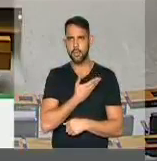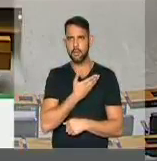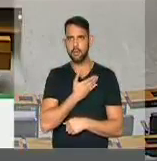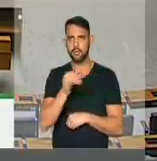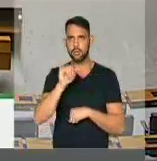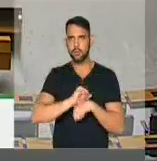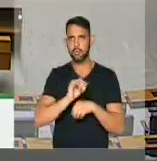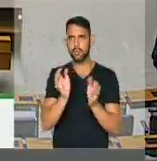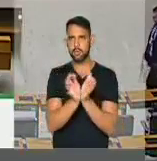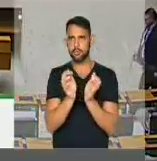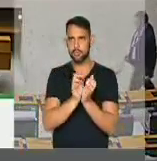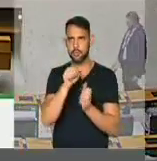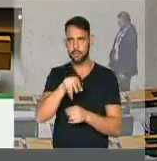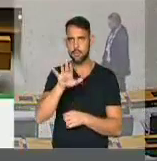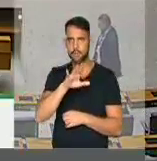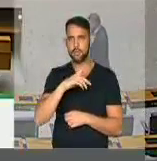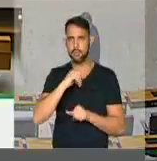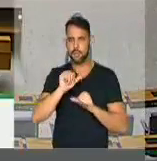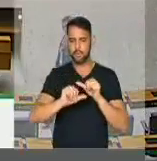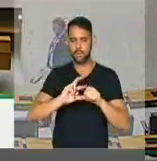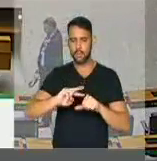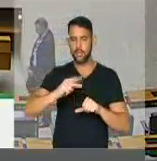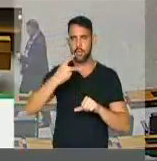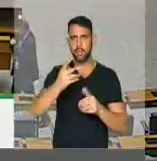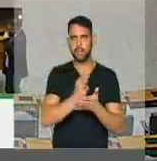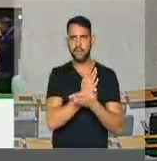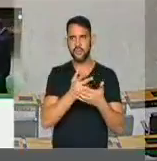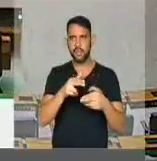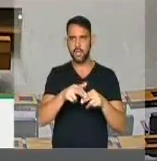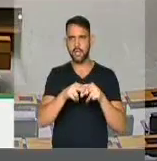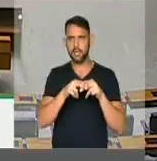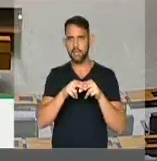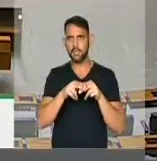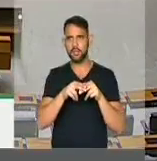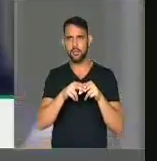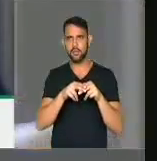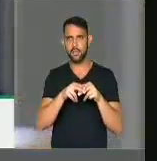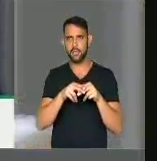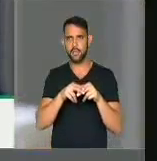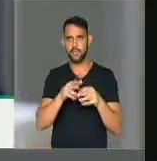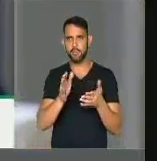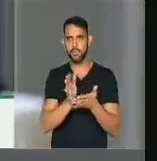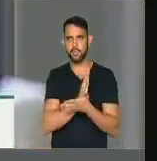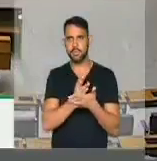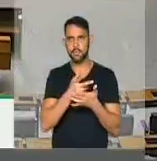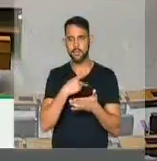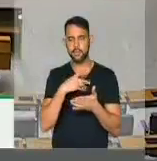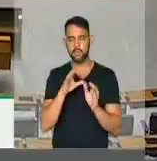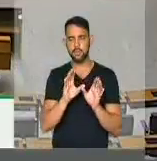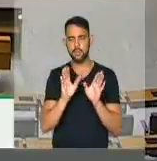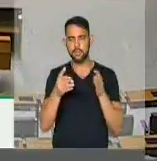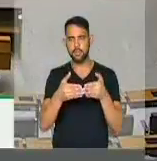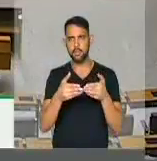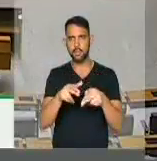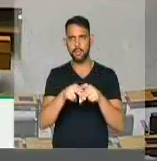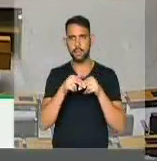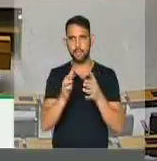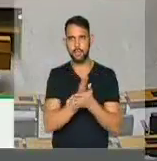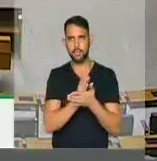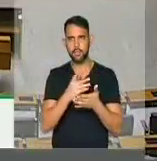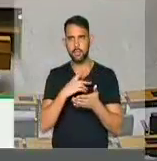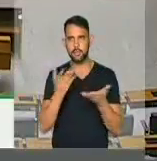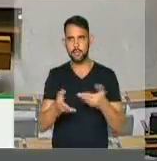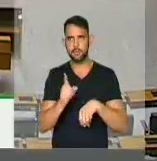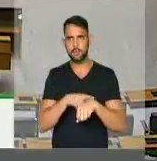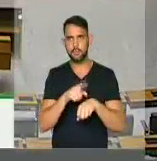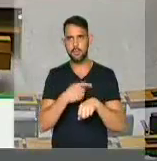nosso conterrâneo da bancada nordestina, por nós invertermos essa sequência do grande expediente. E nesse momento